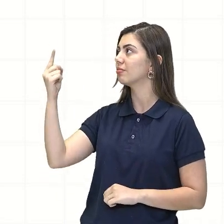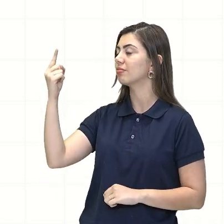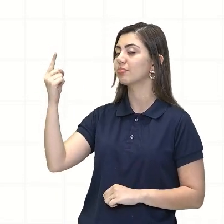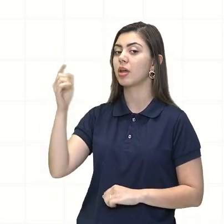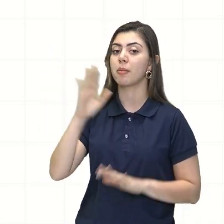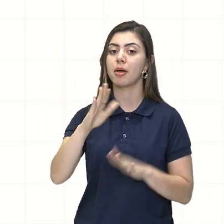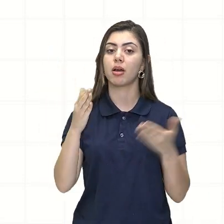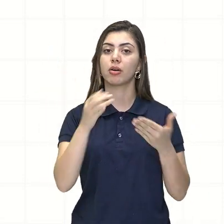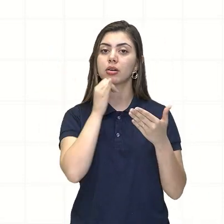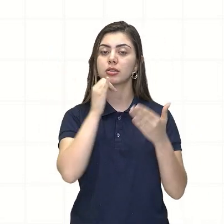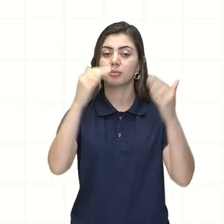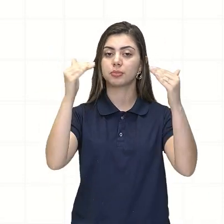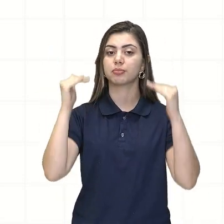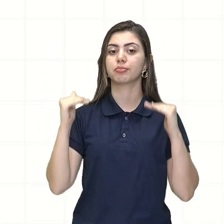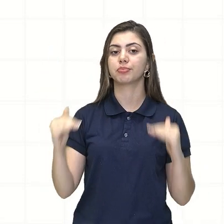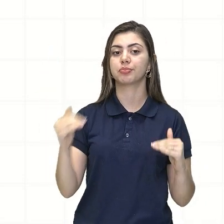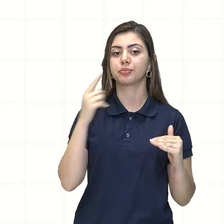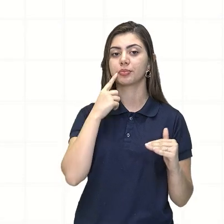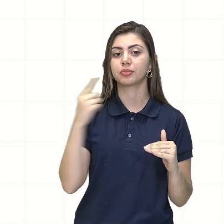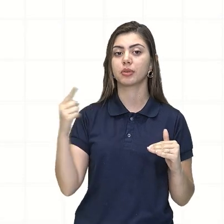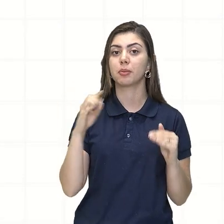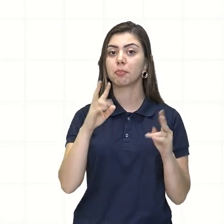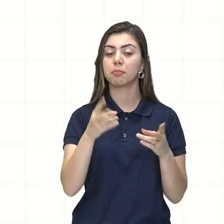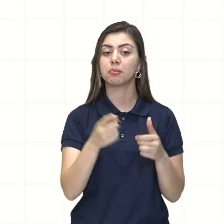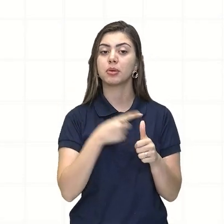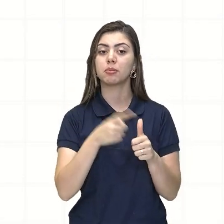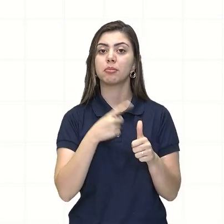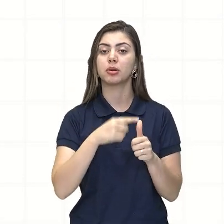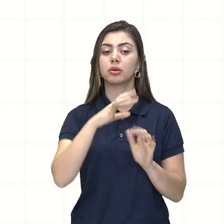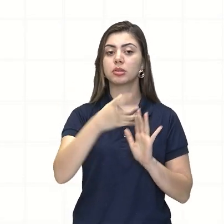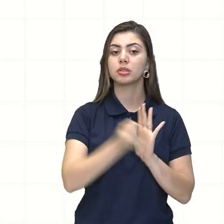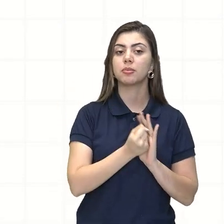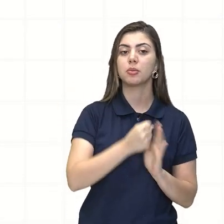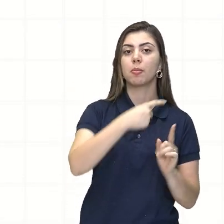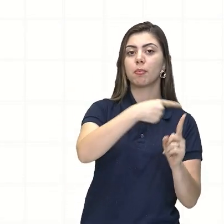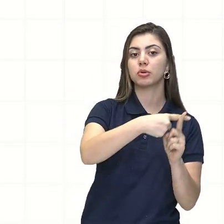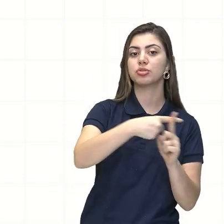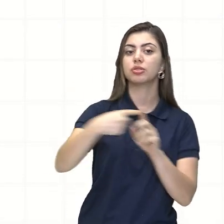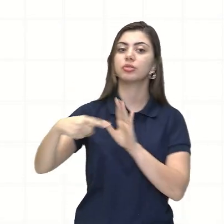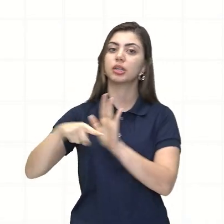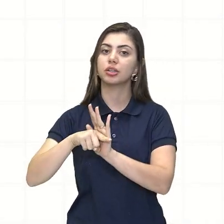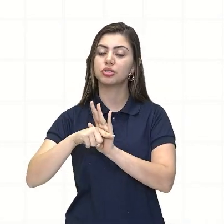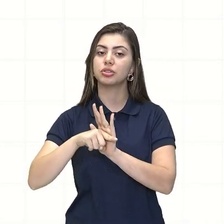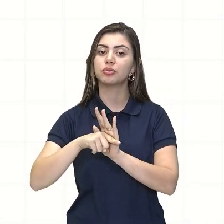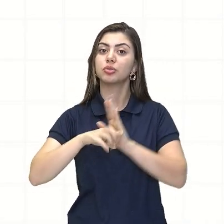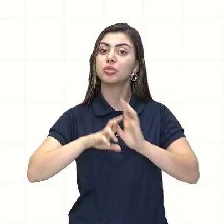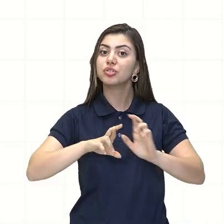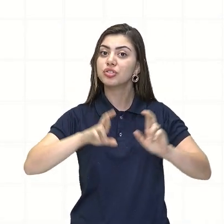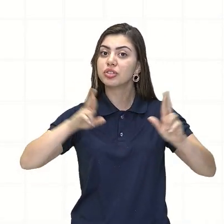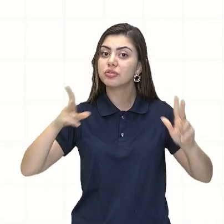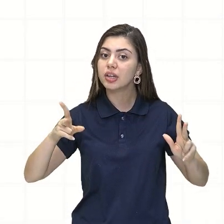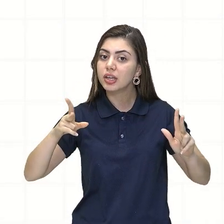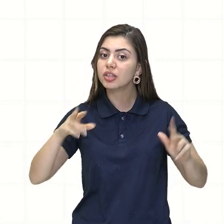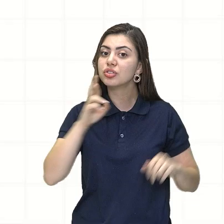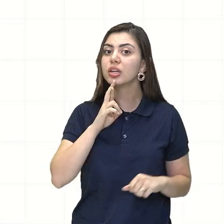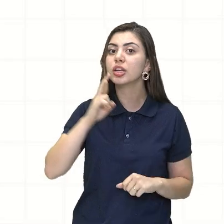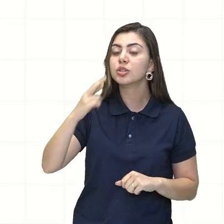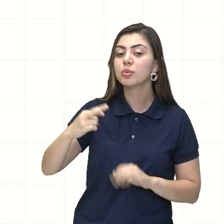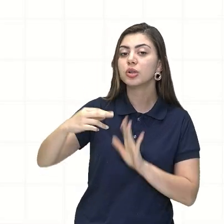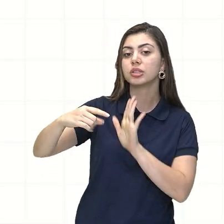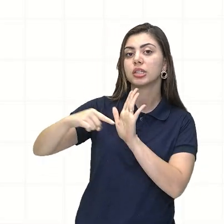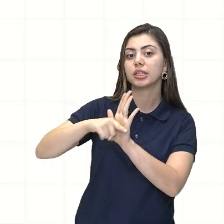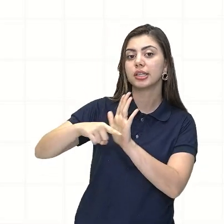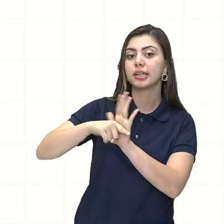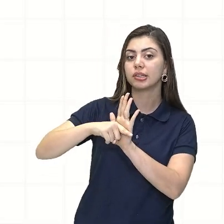baixo, vamos lá. Sinais. Um é mais, outro é menos. Sinais diferentes. Se